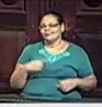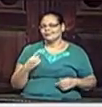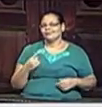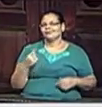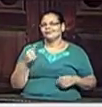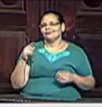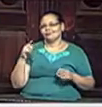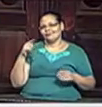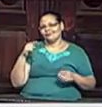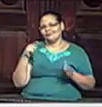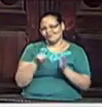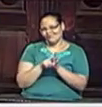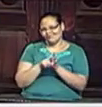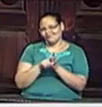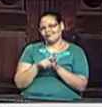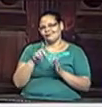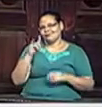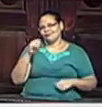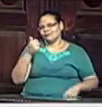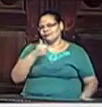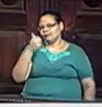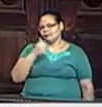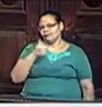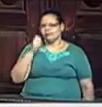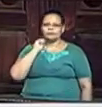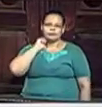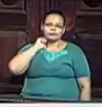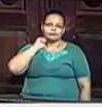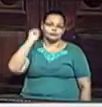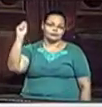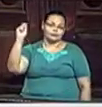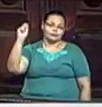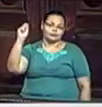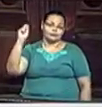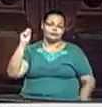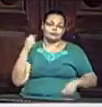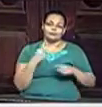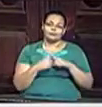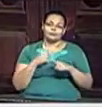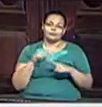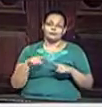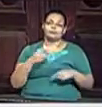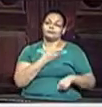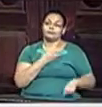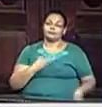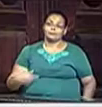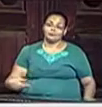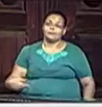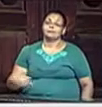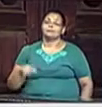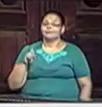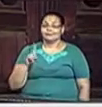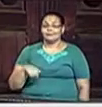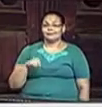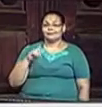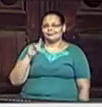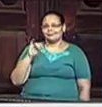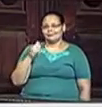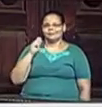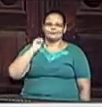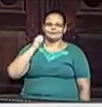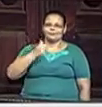negativa. 1º de abril, porque até este é o governo do 1º de